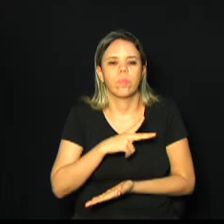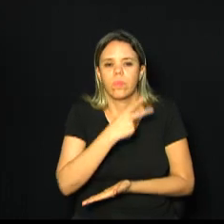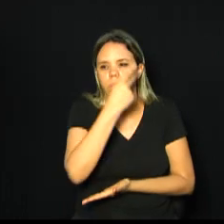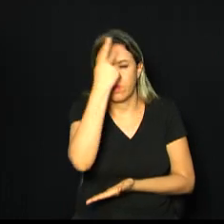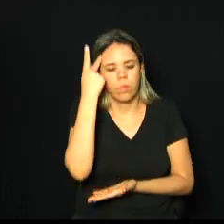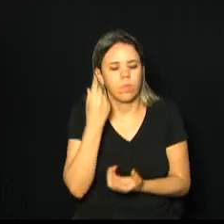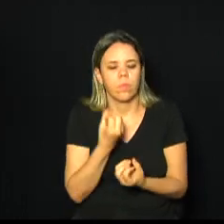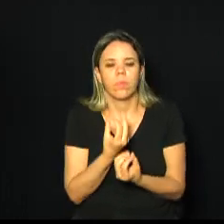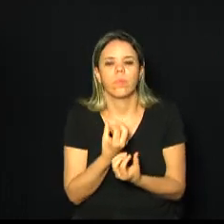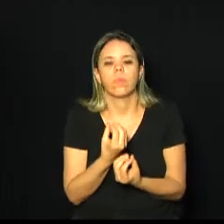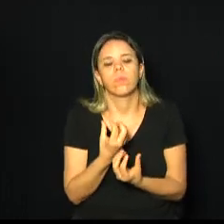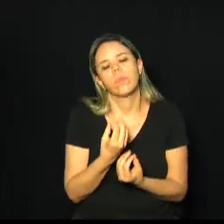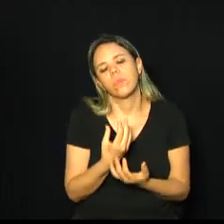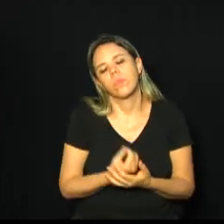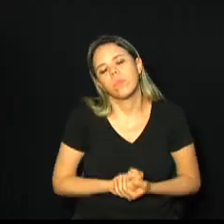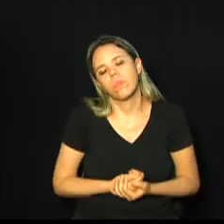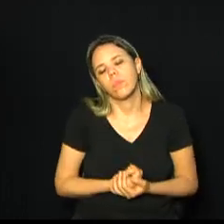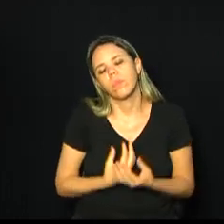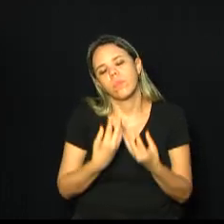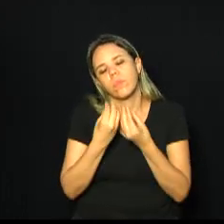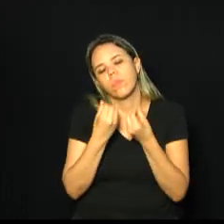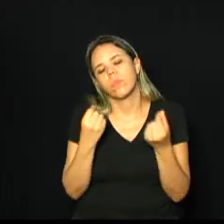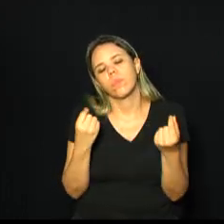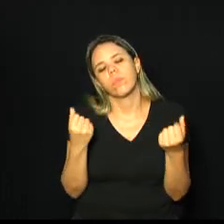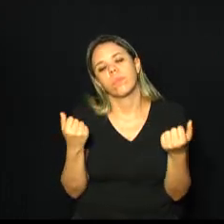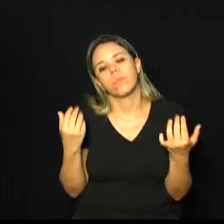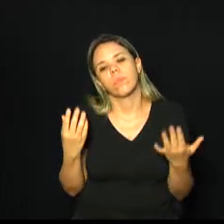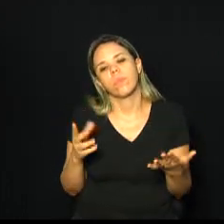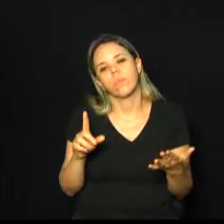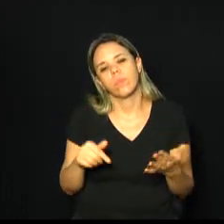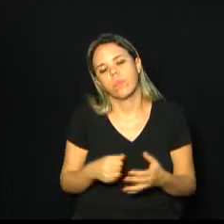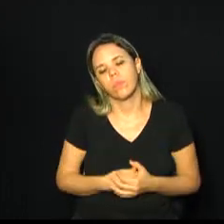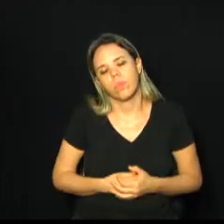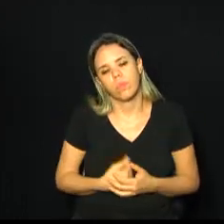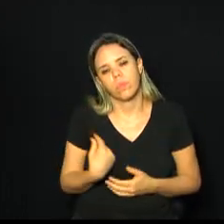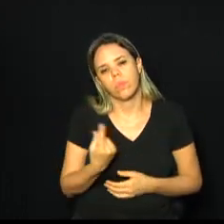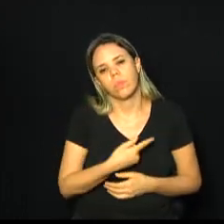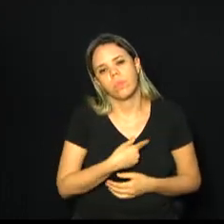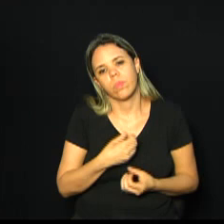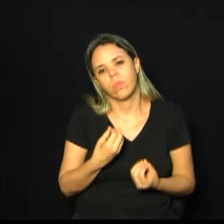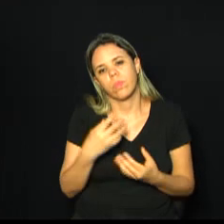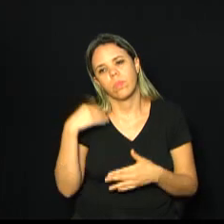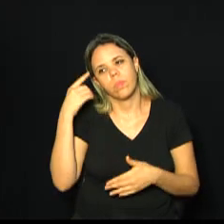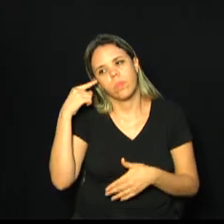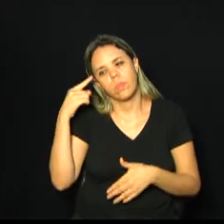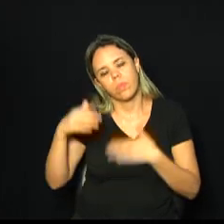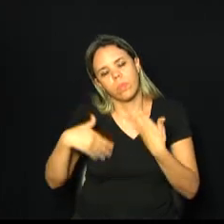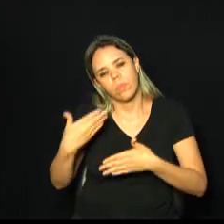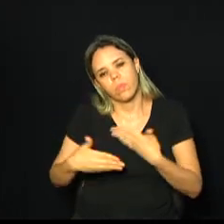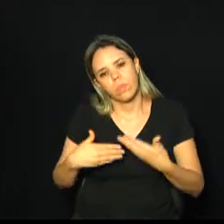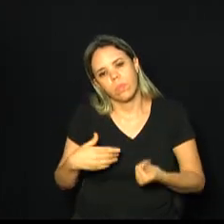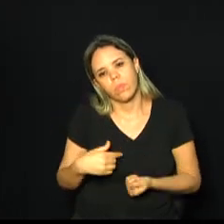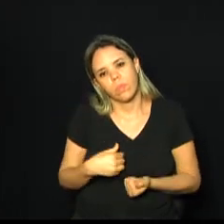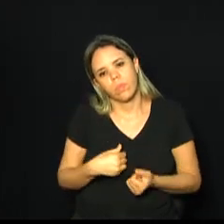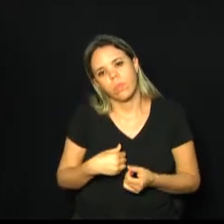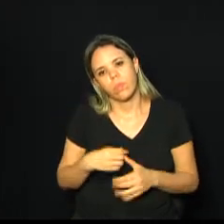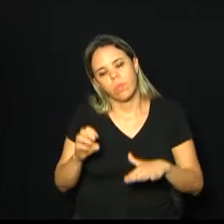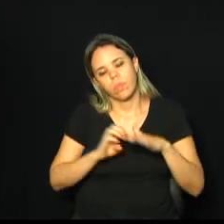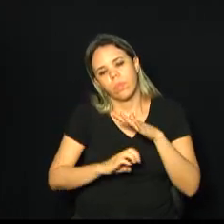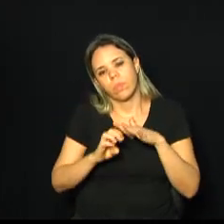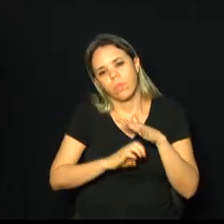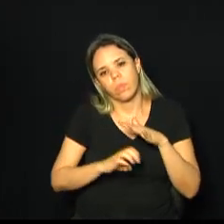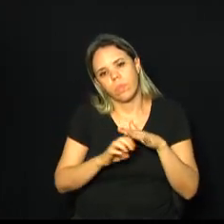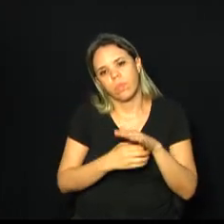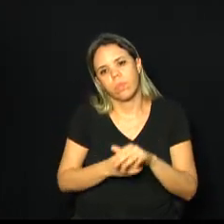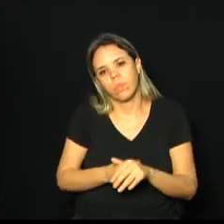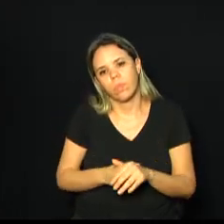os dados chamados sensíveis, que são os nossos dados do dia a dia, os dados dos nossos fornecedores, os dados